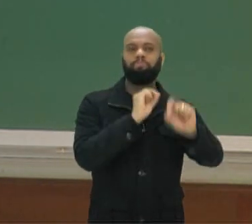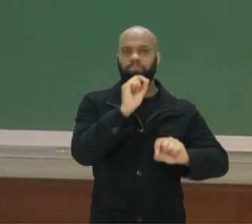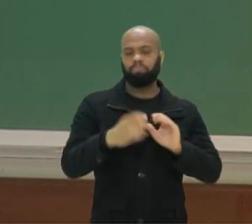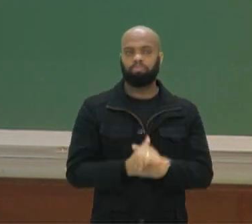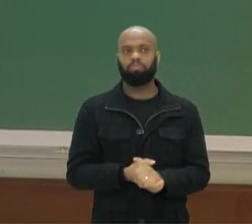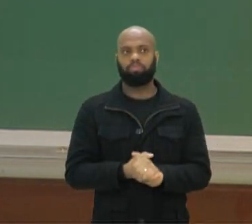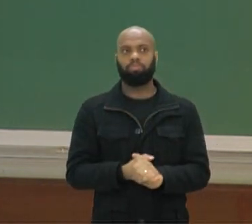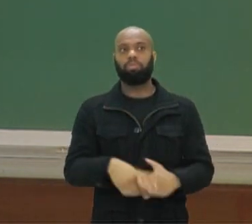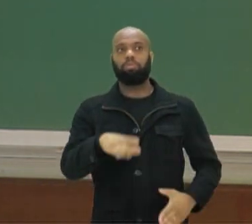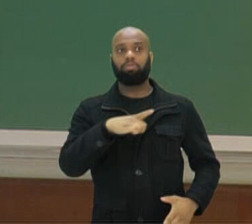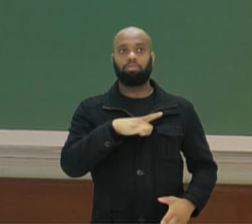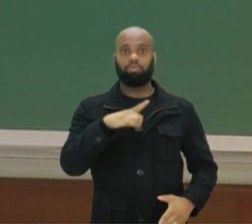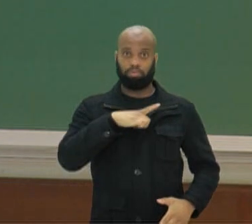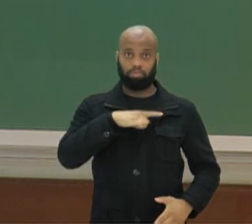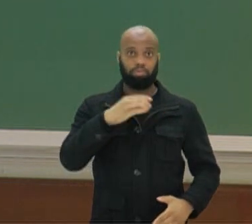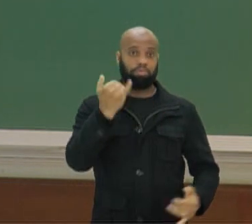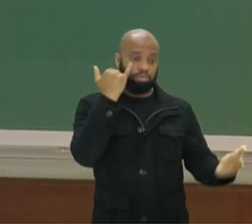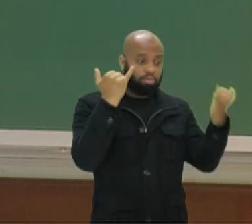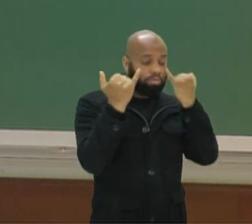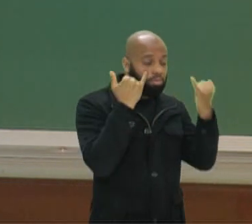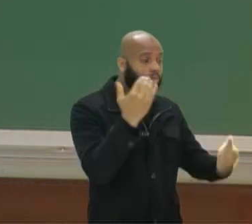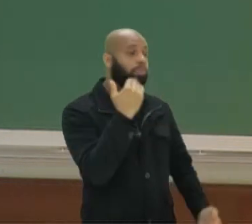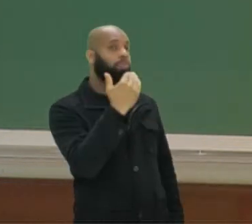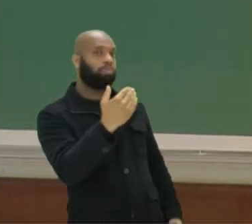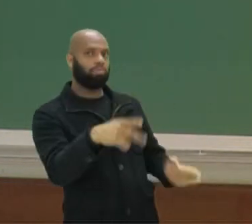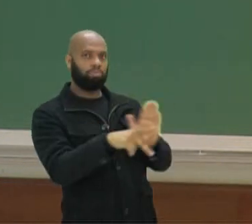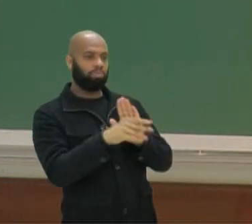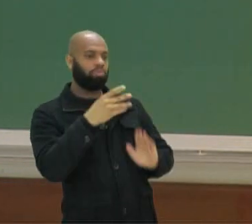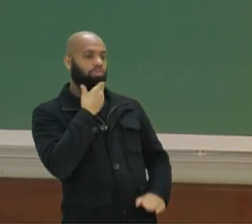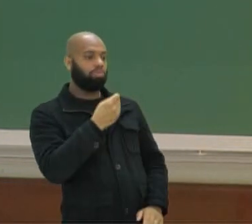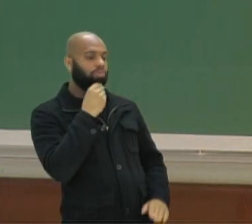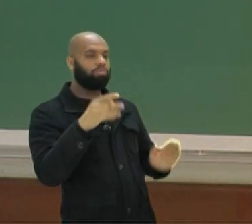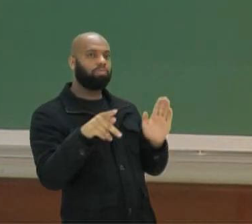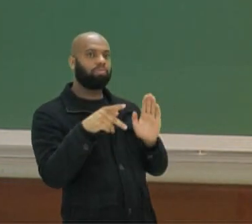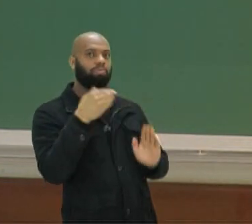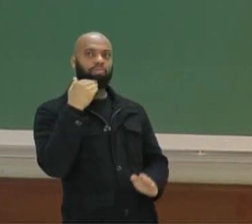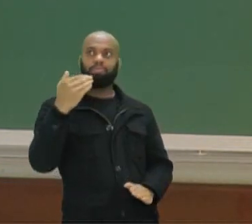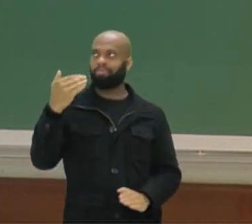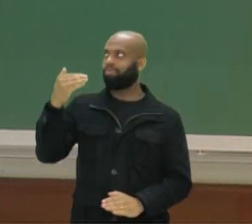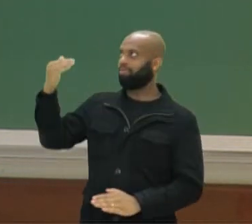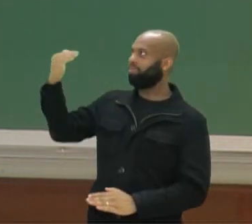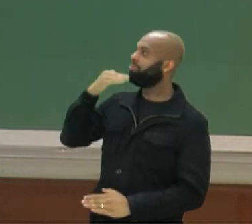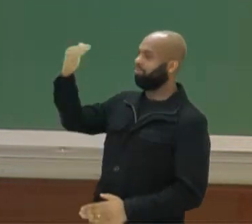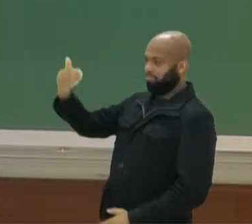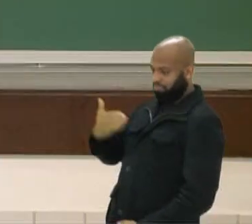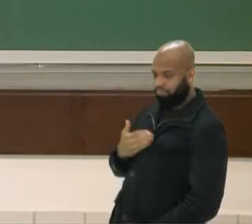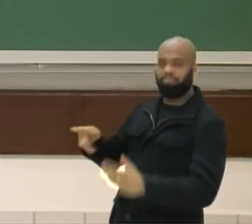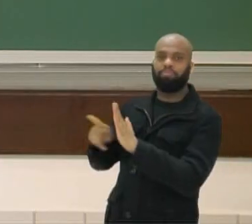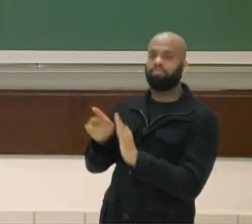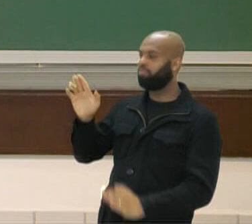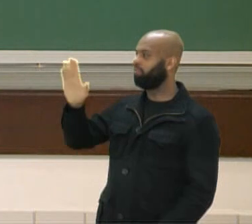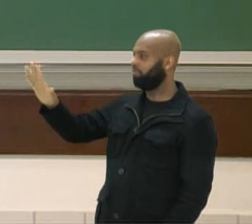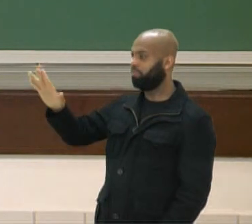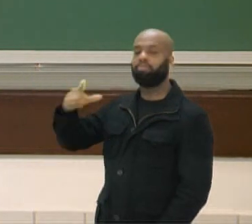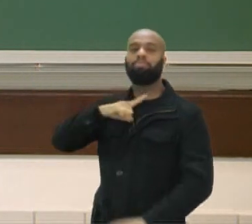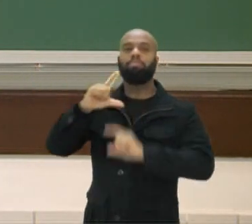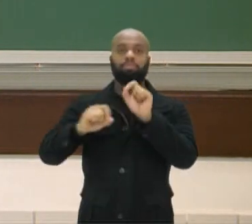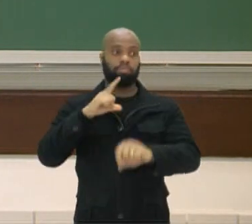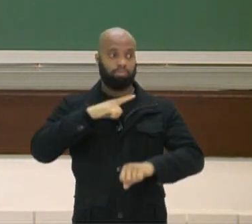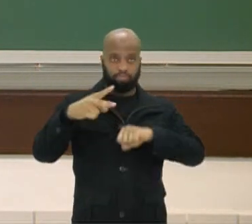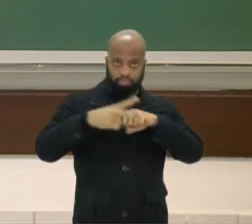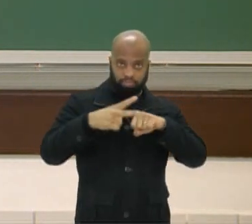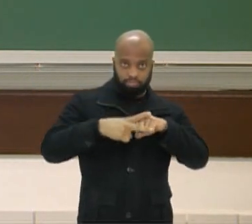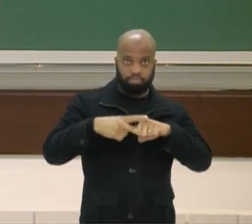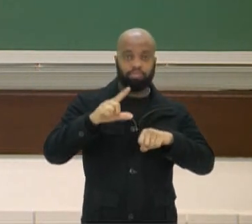alien. Informação foi pedida pelo homem pelo alienígena. Ok? Então, quando você tiver um verbo em que esse